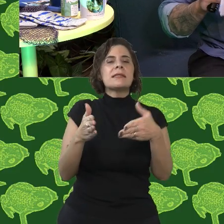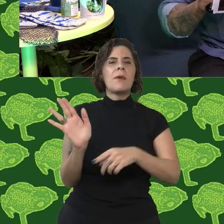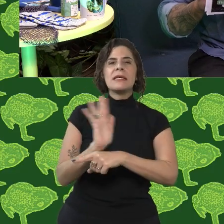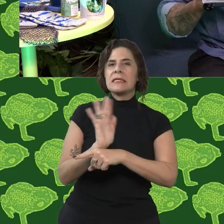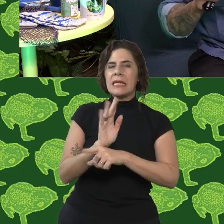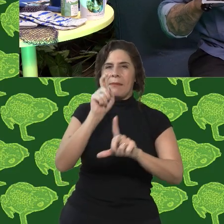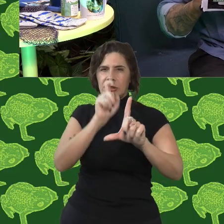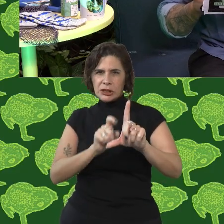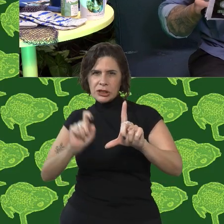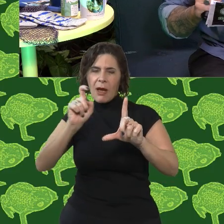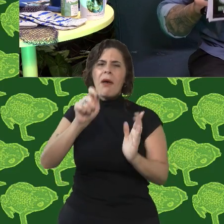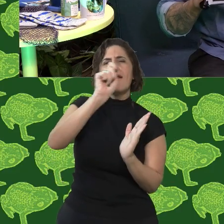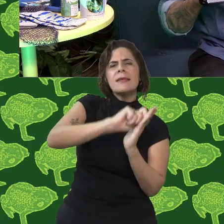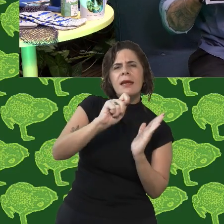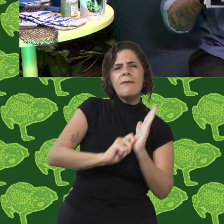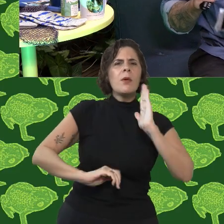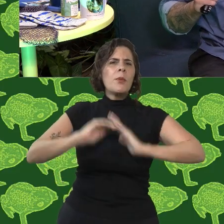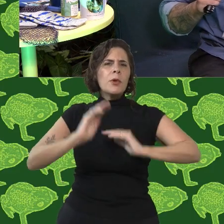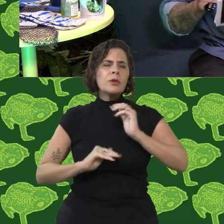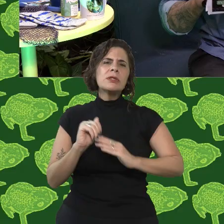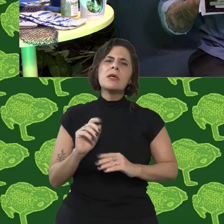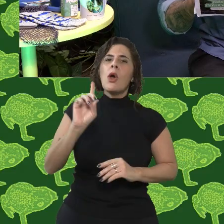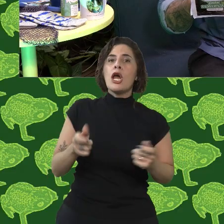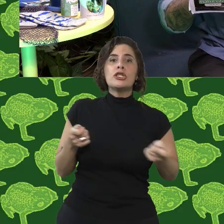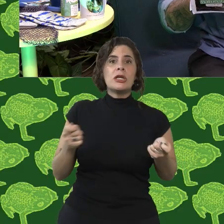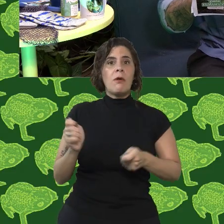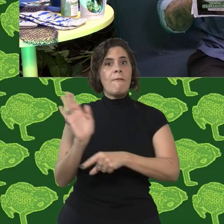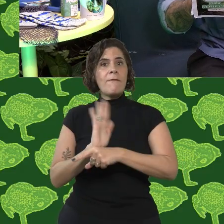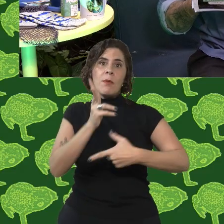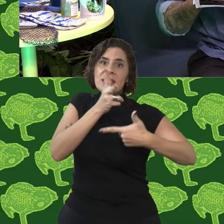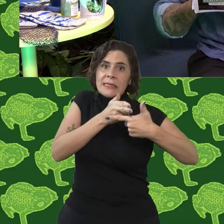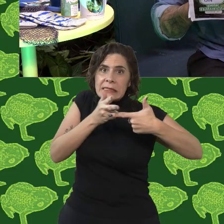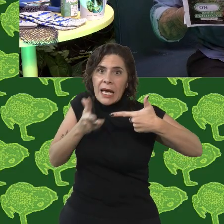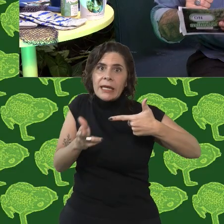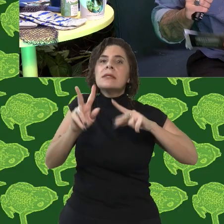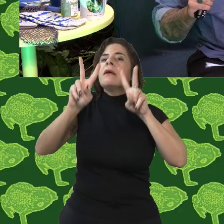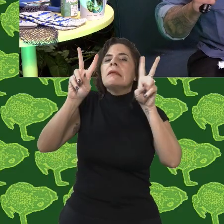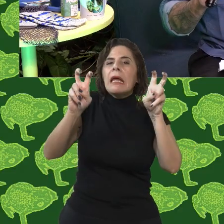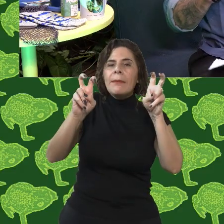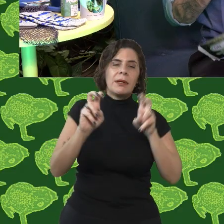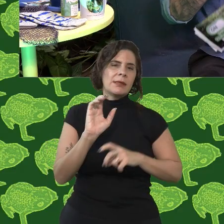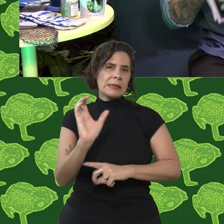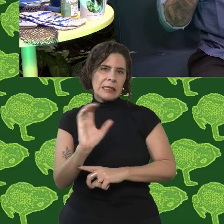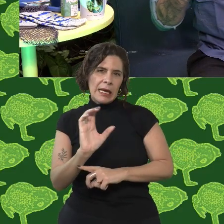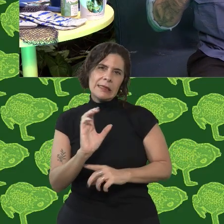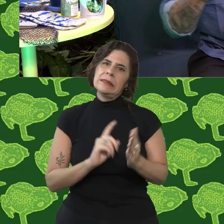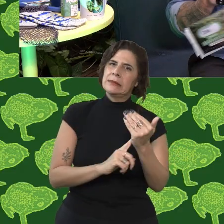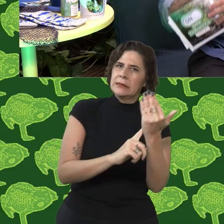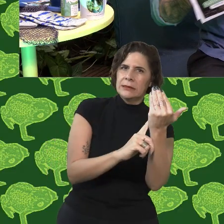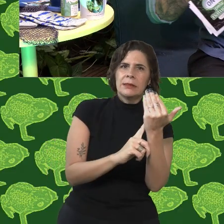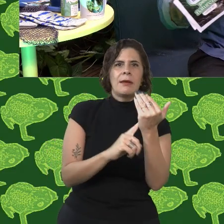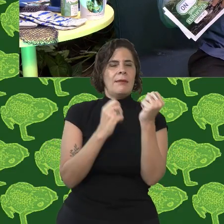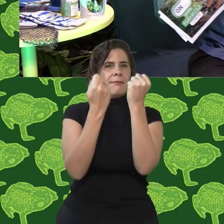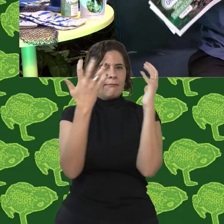Ela escreveu, produziu e dirigiu filmes e séries relacionados à ciência, tecnologia e meio ambiente. Gente, tem